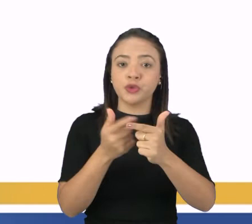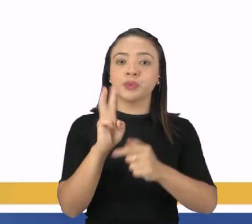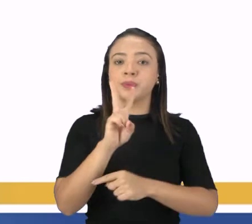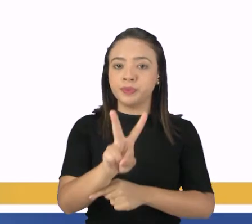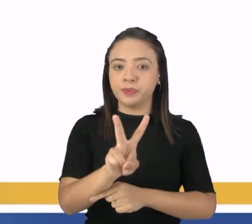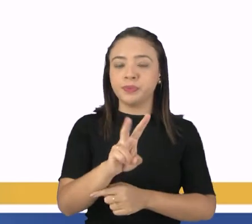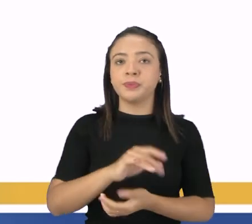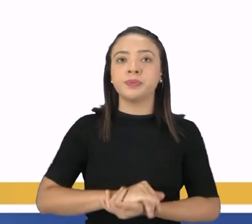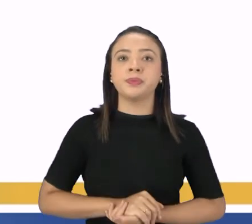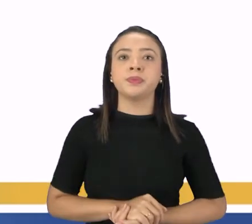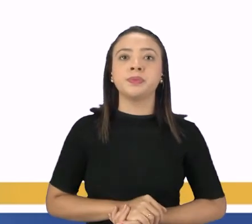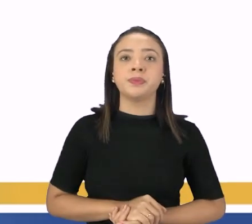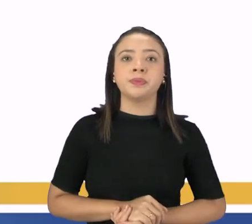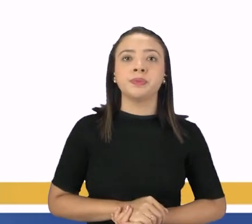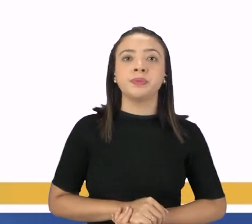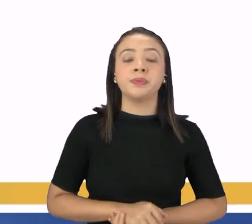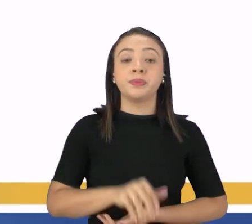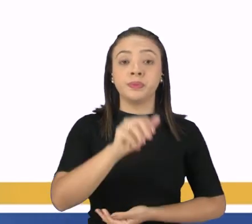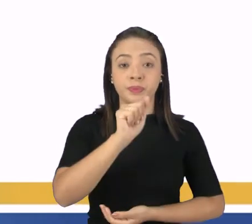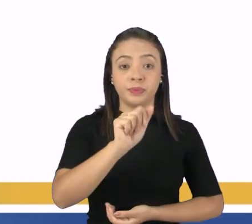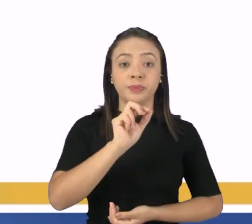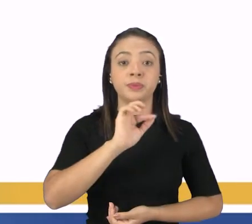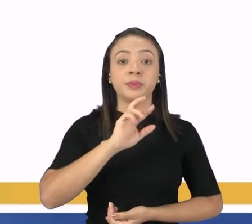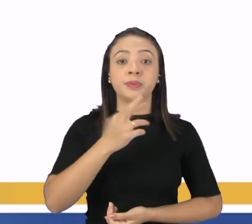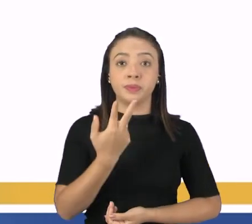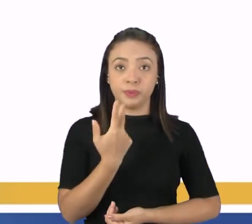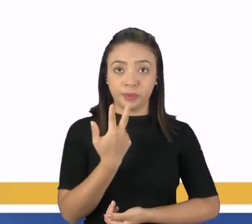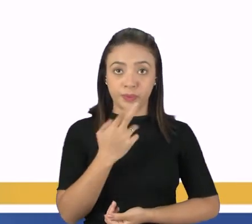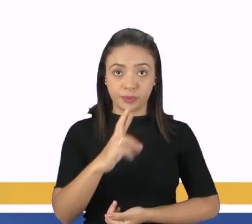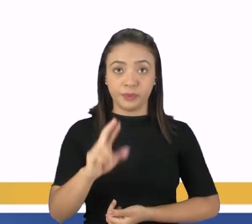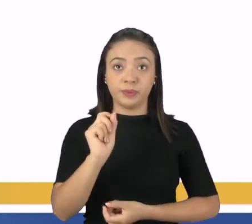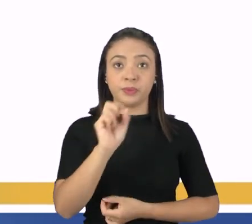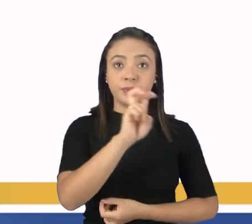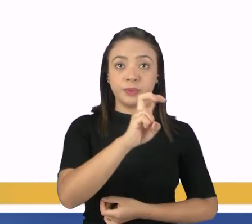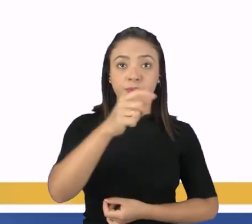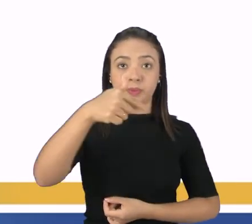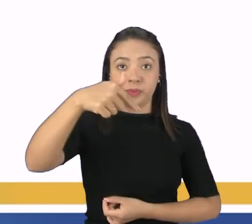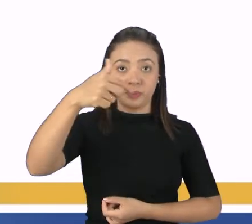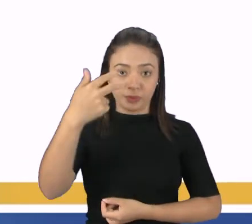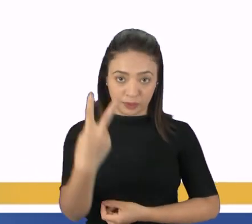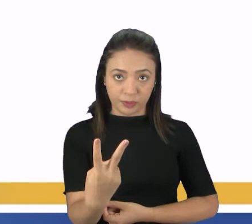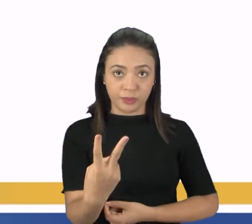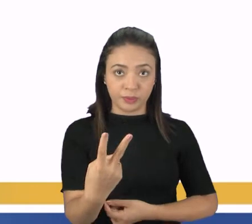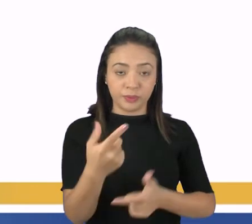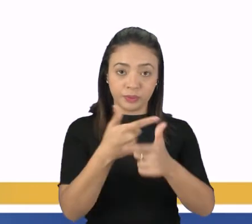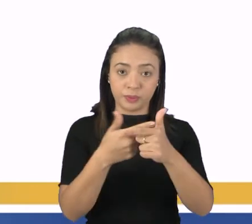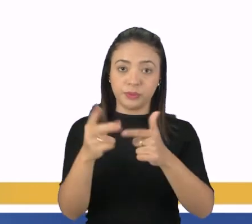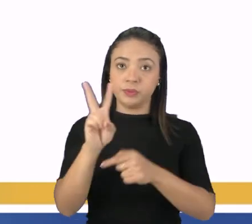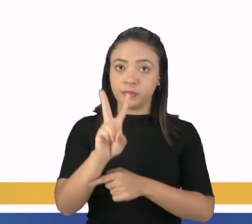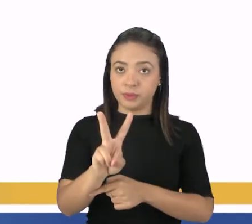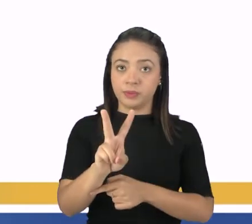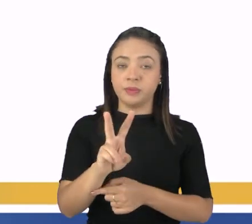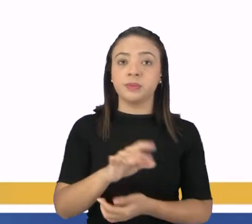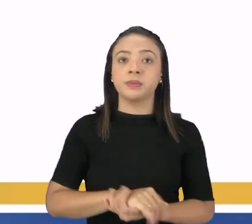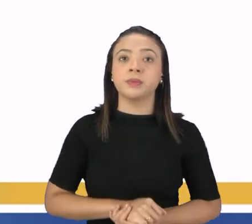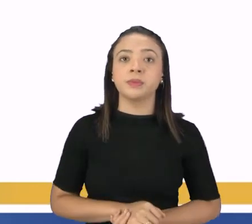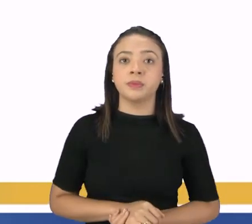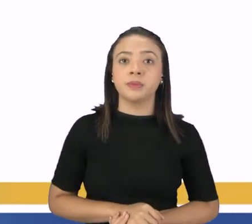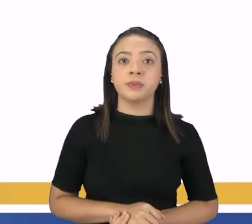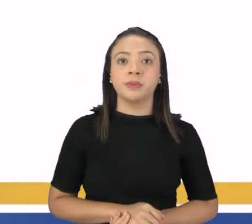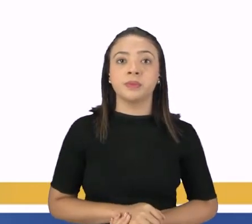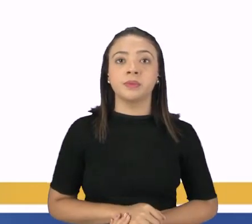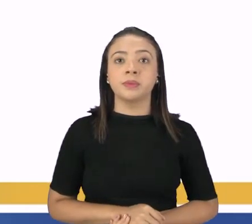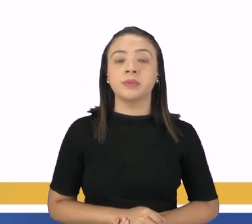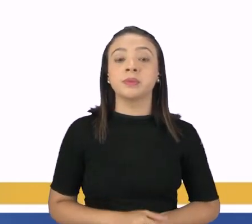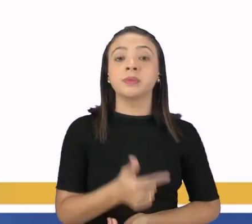depois dividindo para 2. Temos 22 vezes 26 igual a 572, e 572 dividido